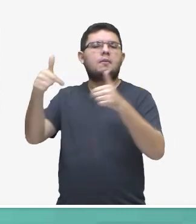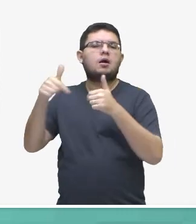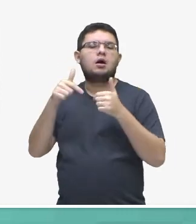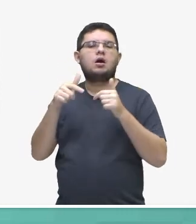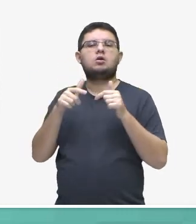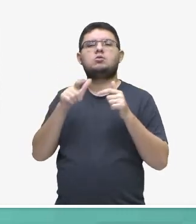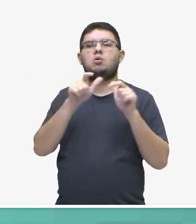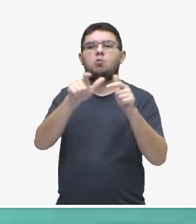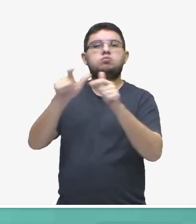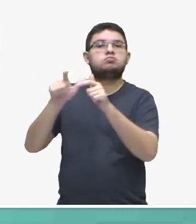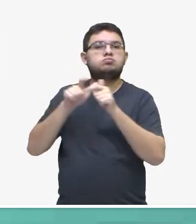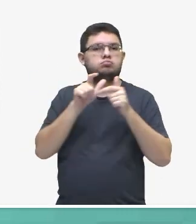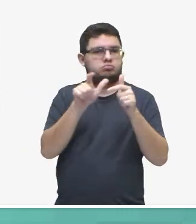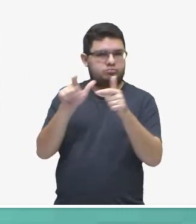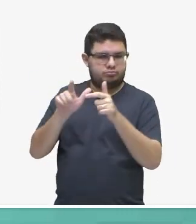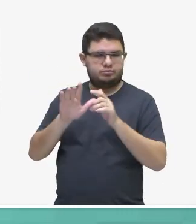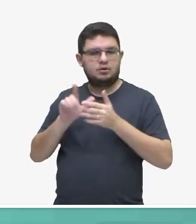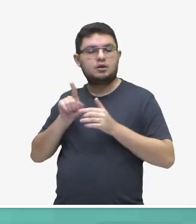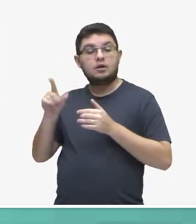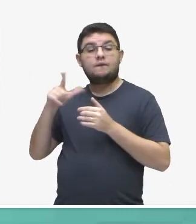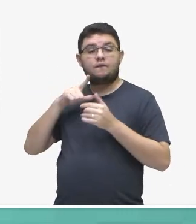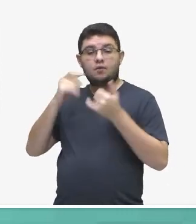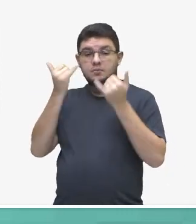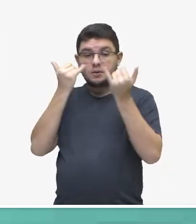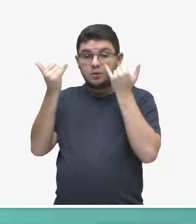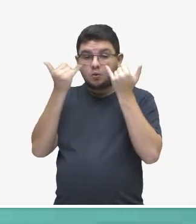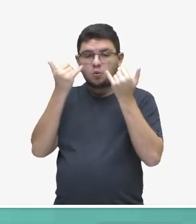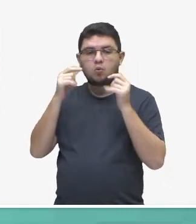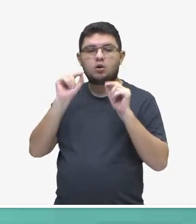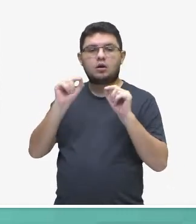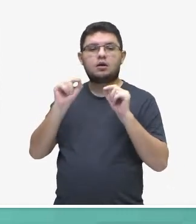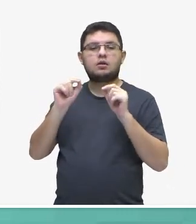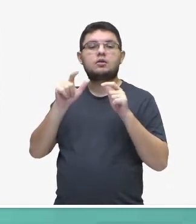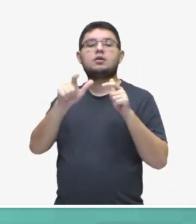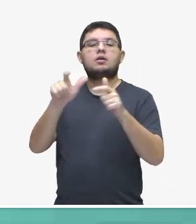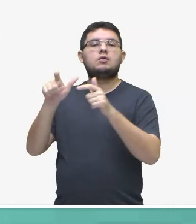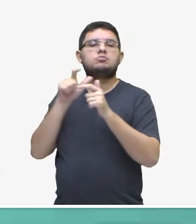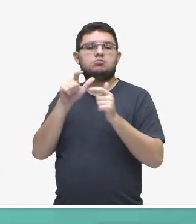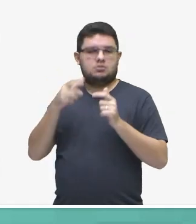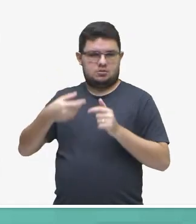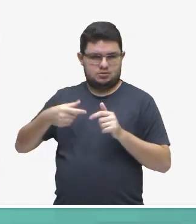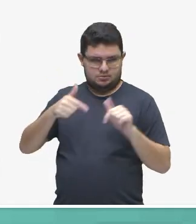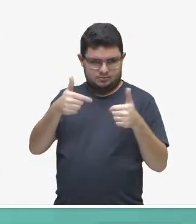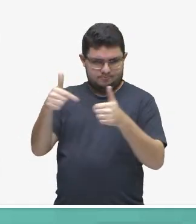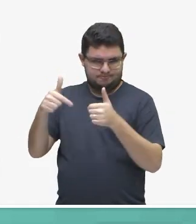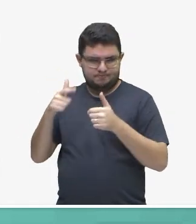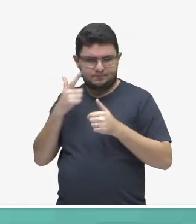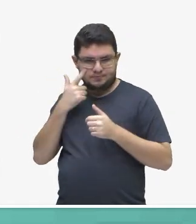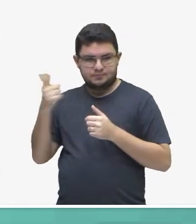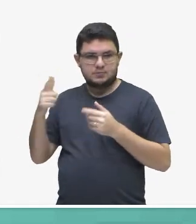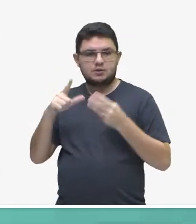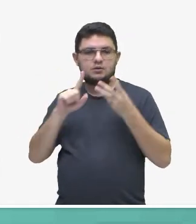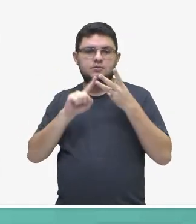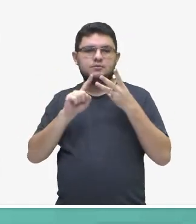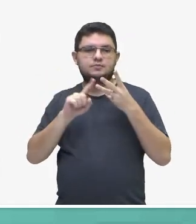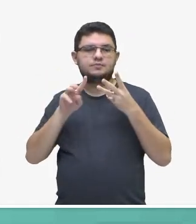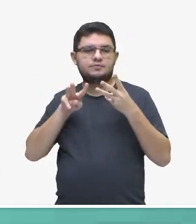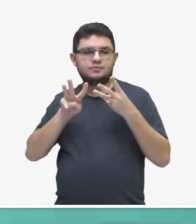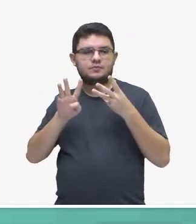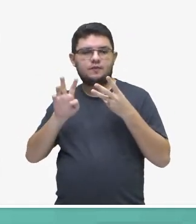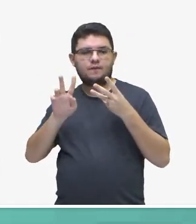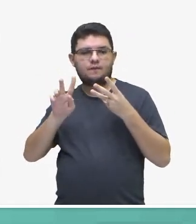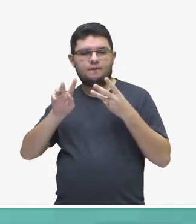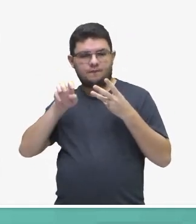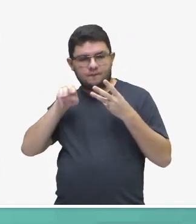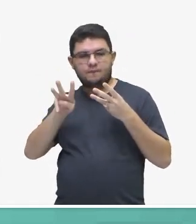eu tô dando a informação que ela trabalha na Fifth Avenue. Agora eu tenho a próxima word, né? A próxima double age word, que